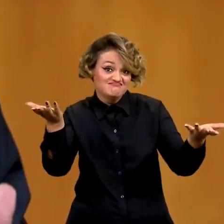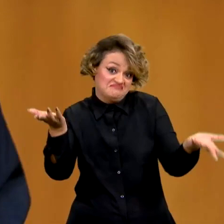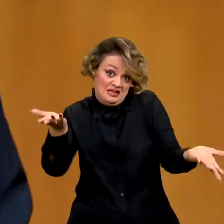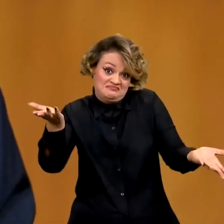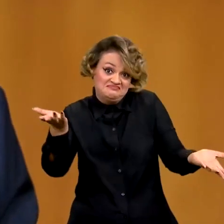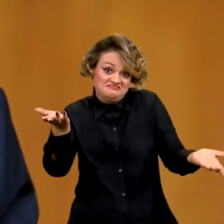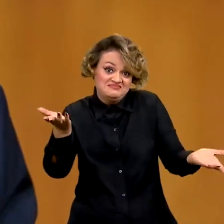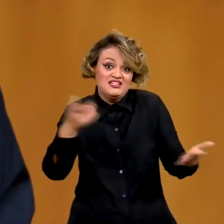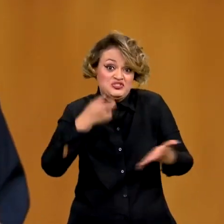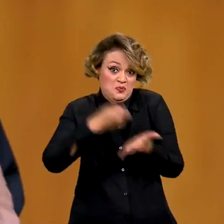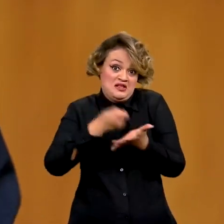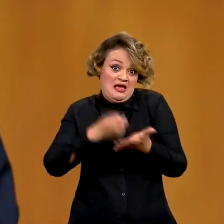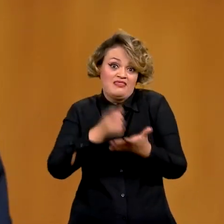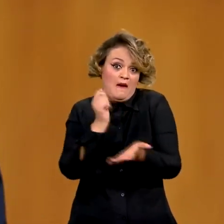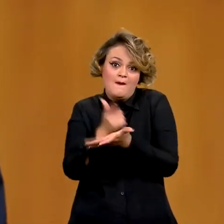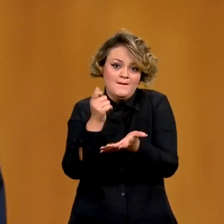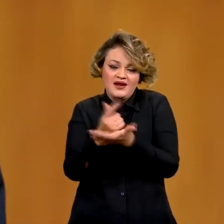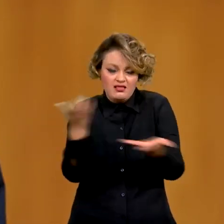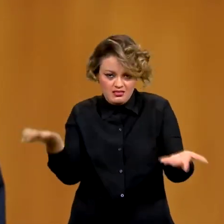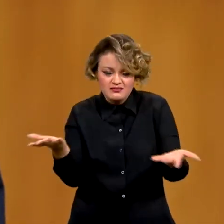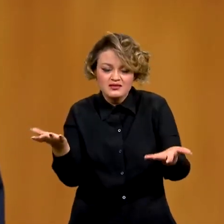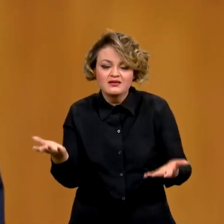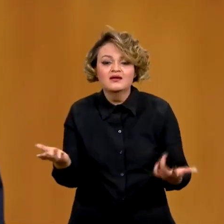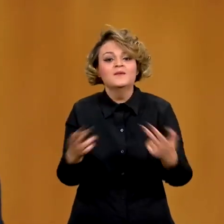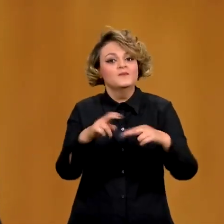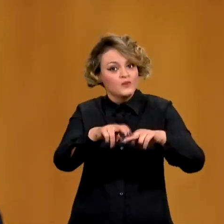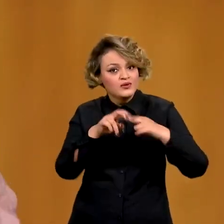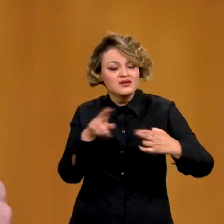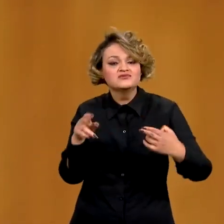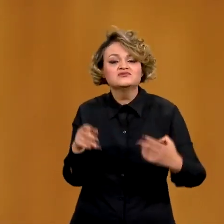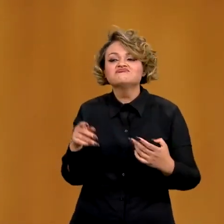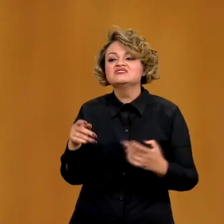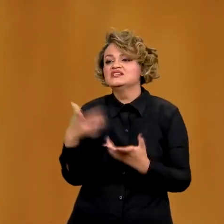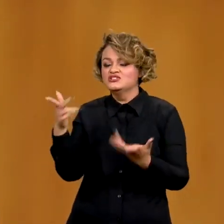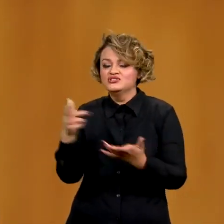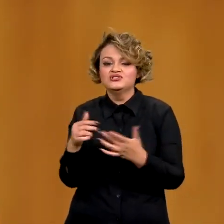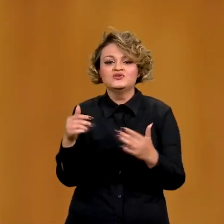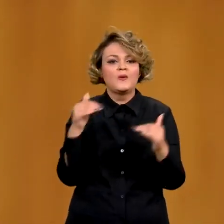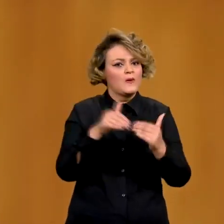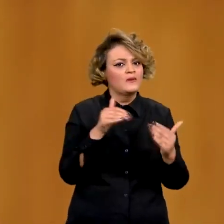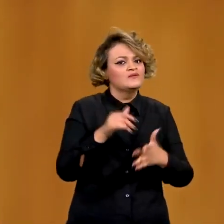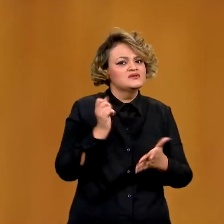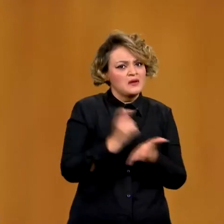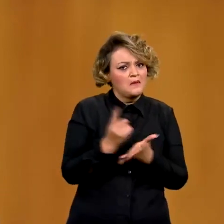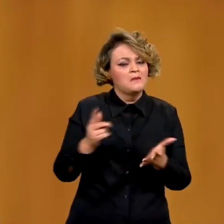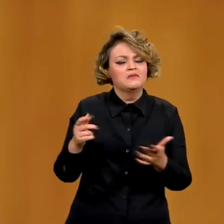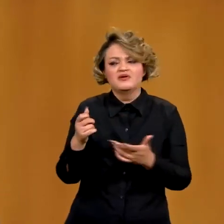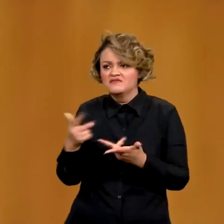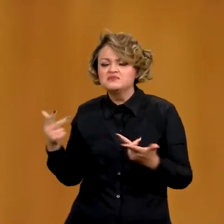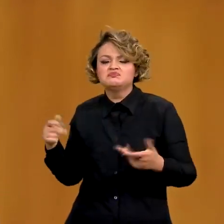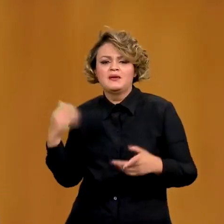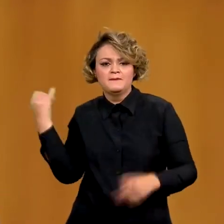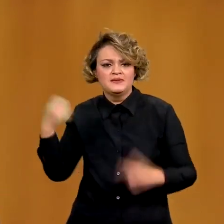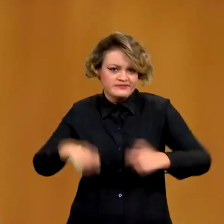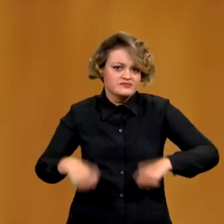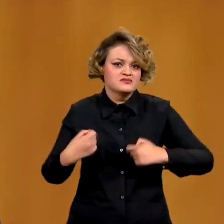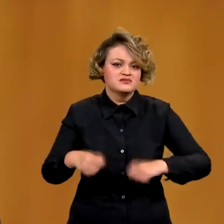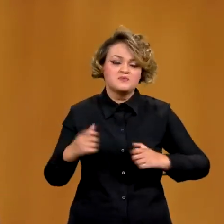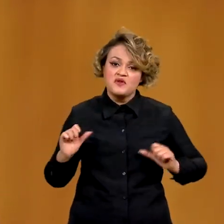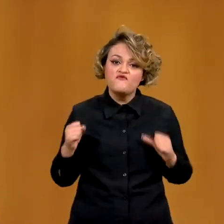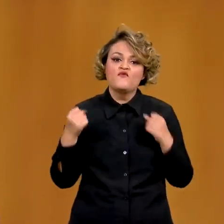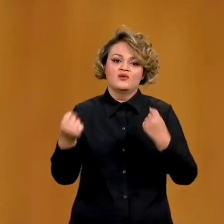muito obrigado a consumir é por isso que nós defendemos as compras governamentais sabe se